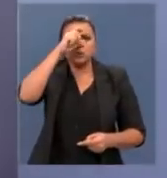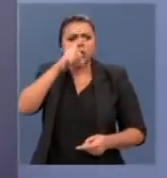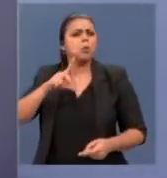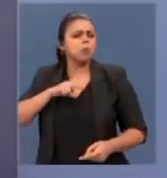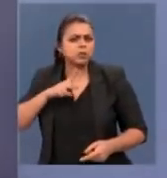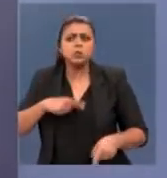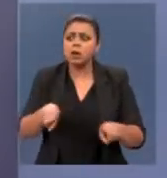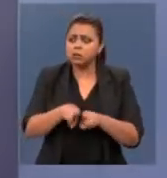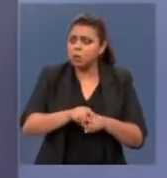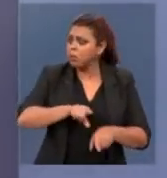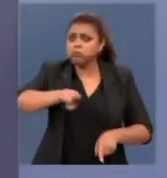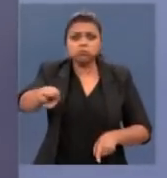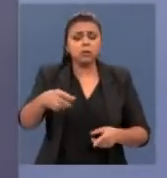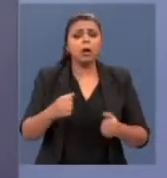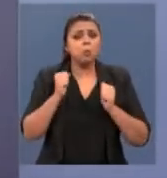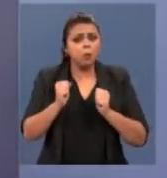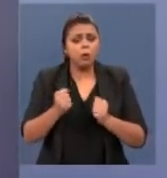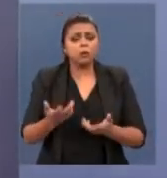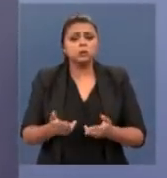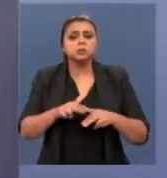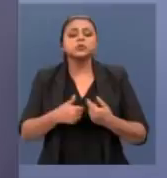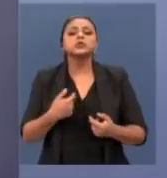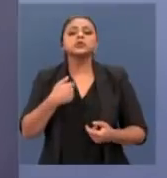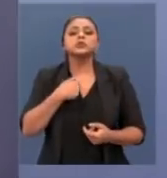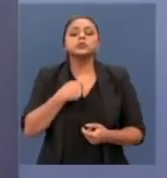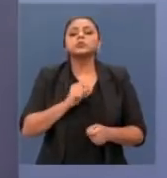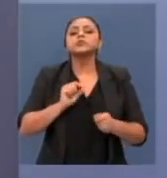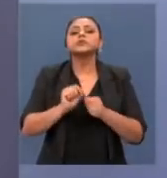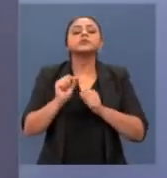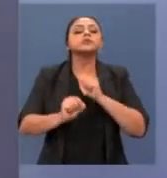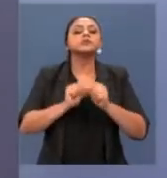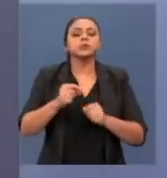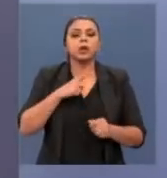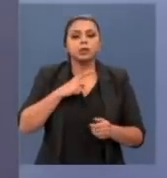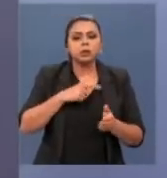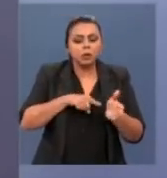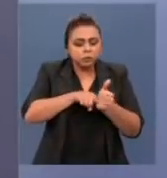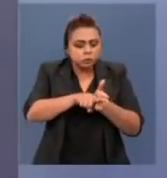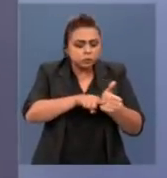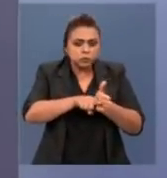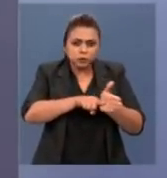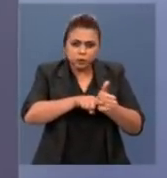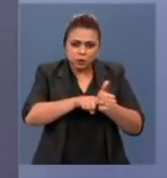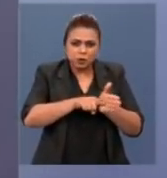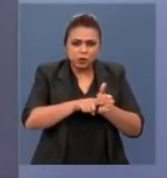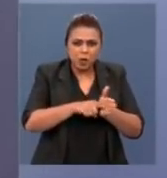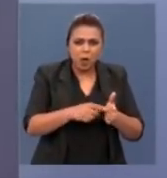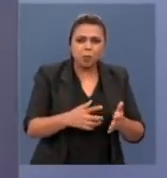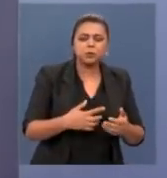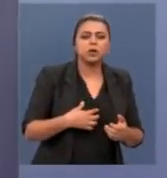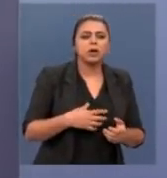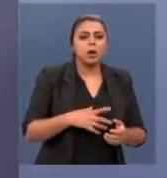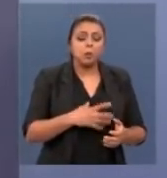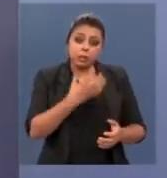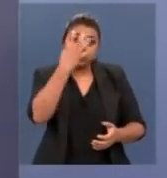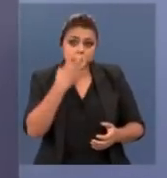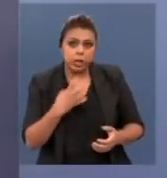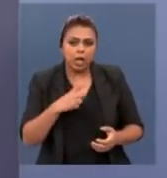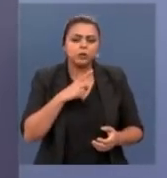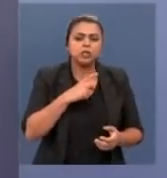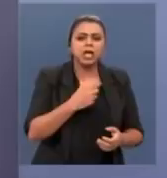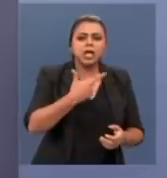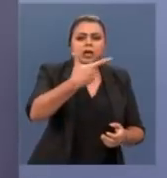o dua dois ataques um ataque somos os exames complementares de alta complexidade que tem mais de 20.000